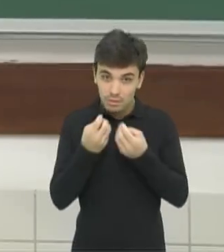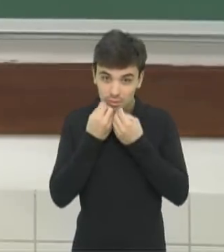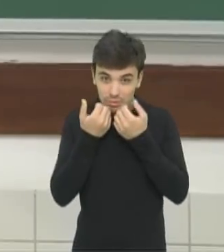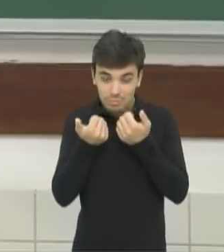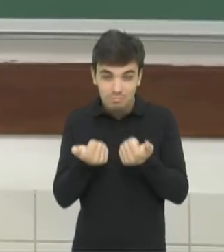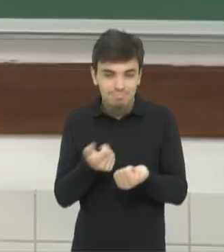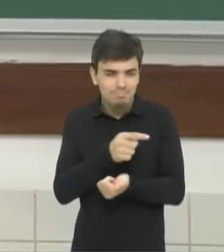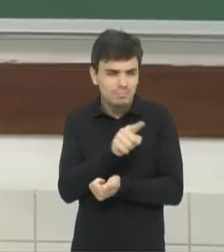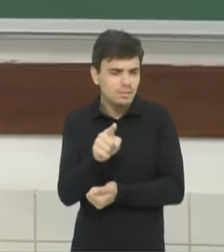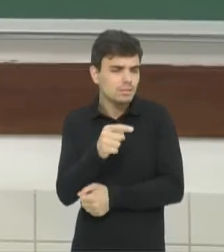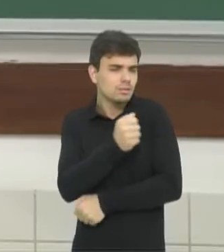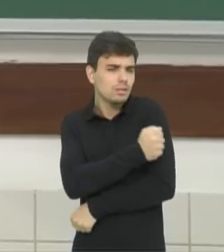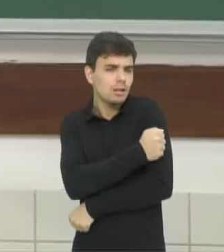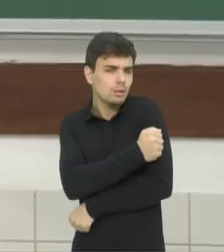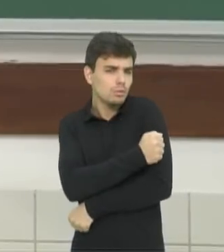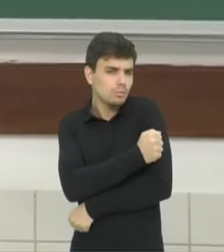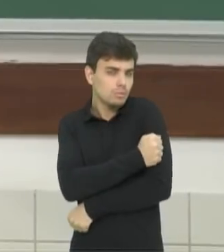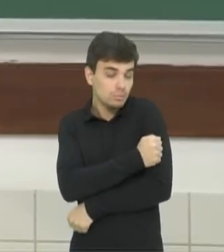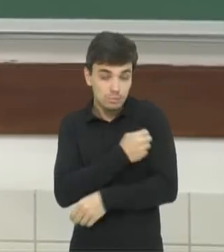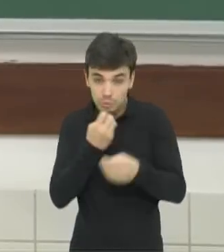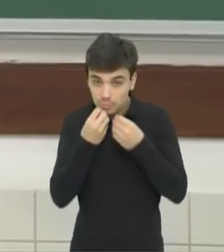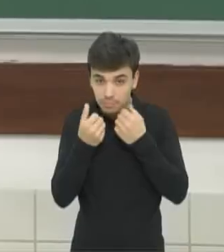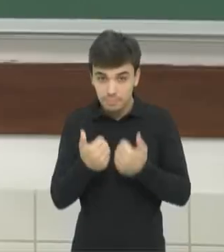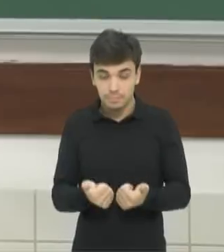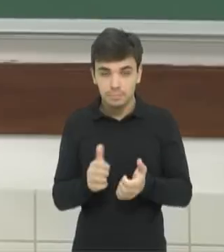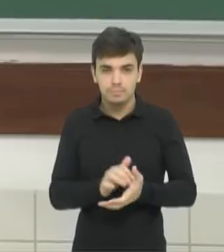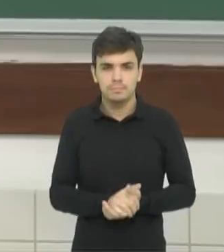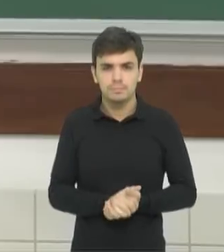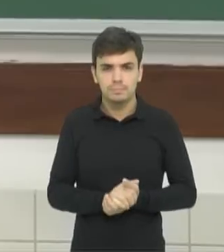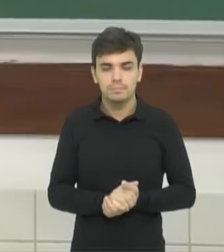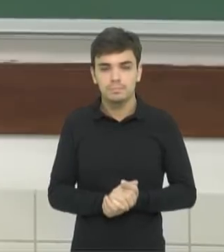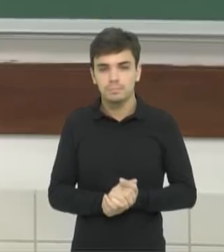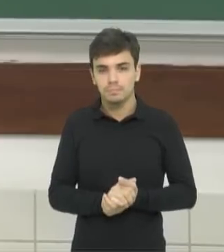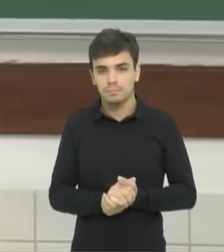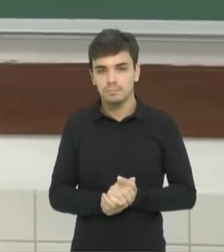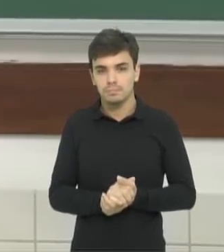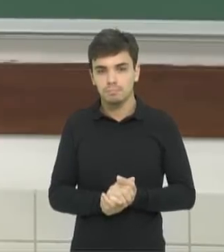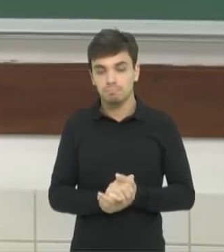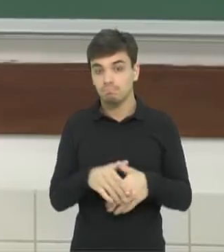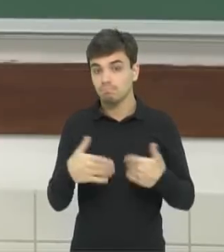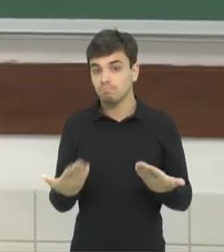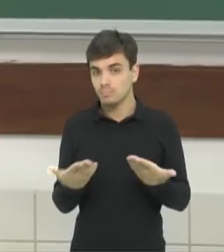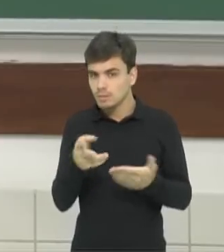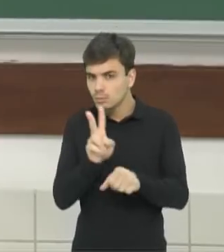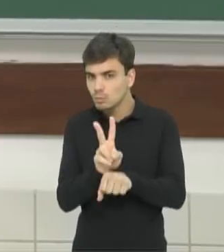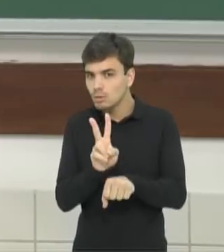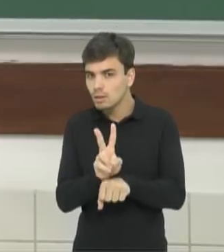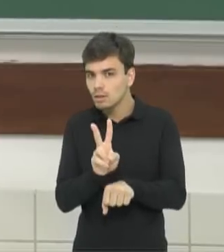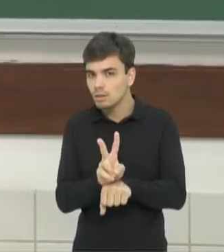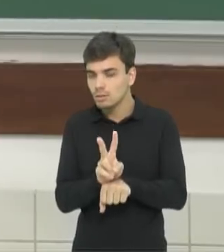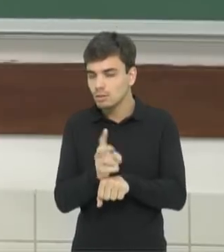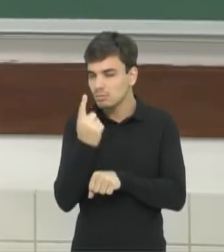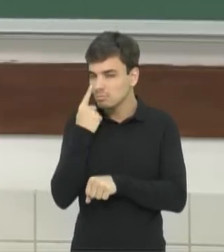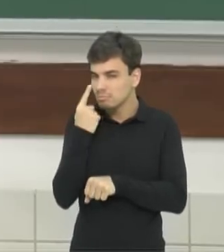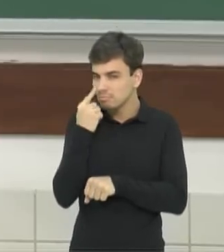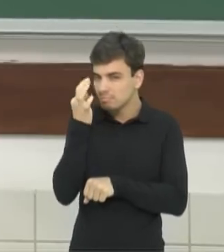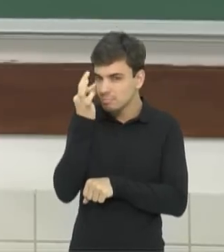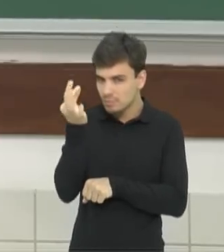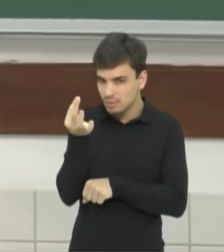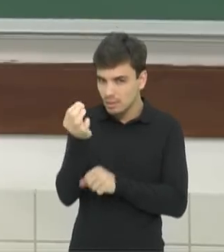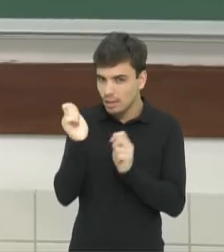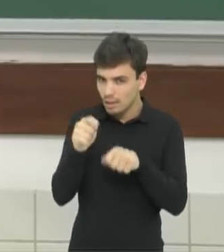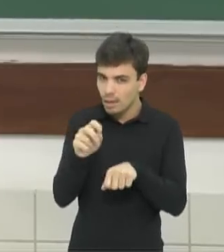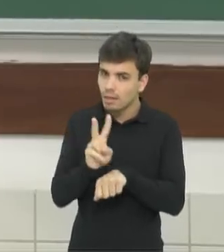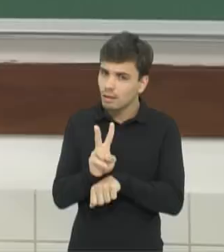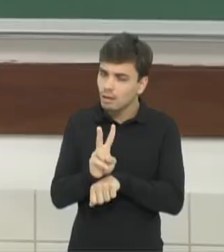meus caros alunos, como que vocês estão? Tudo bem com vocês, gente? Estão se cuidando? Olha lá, hein? Tá tempo